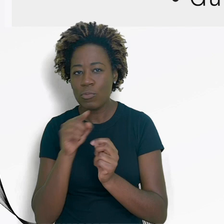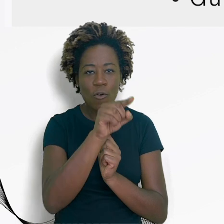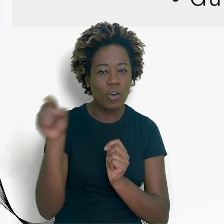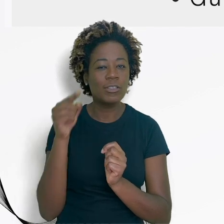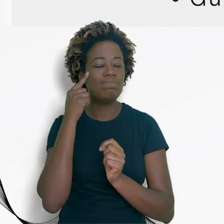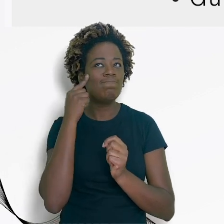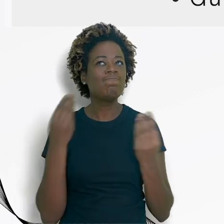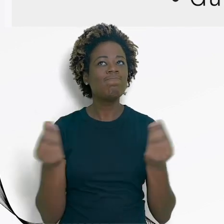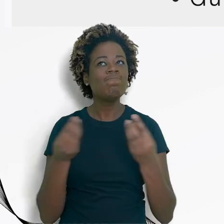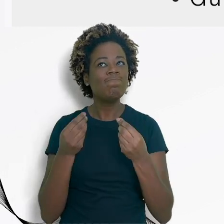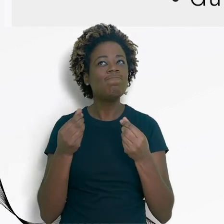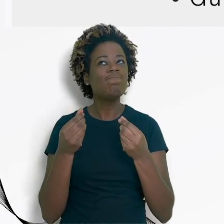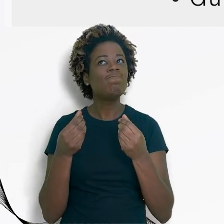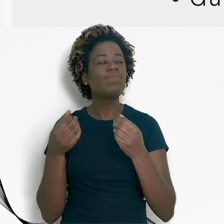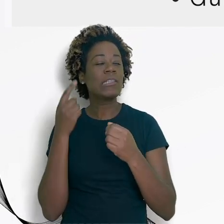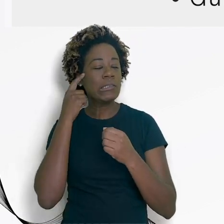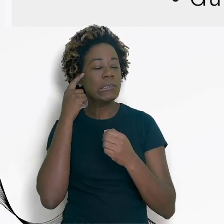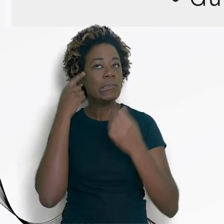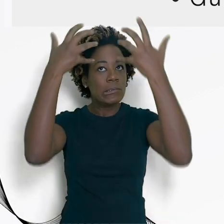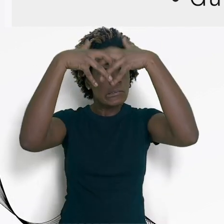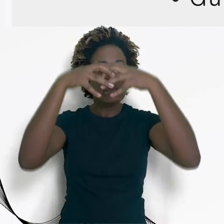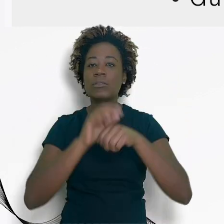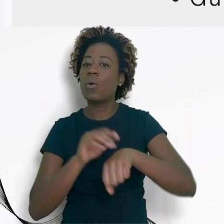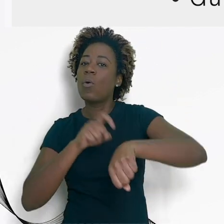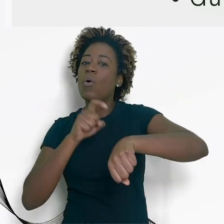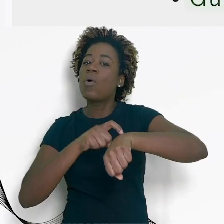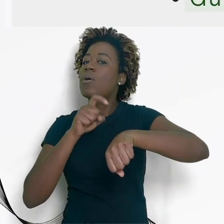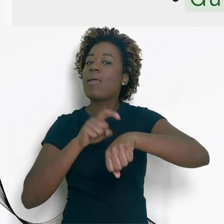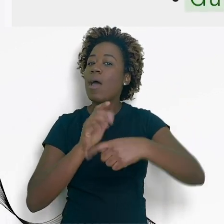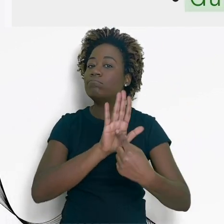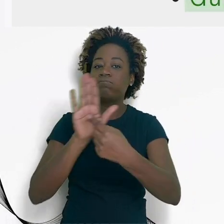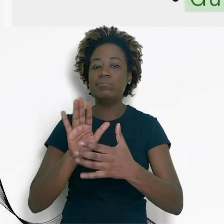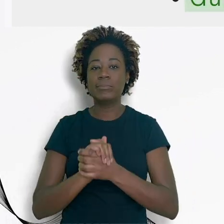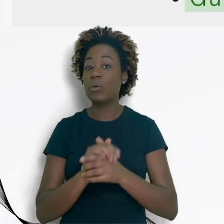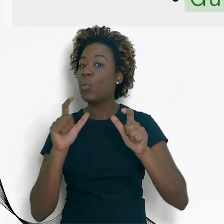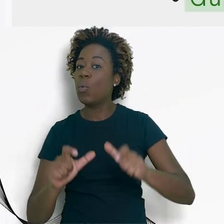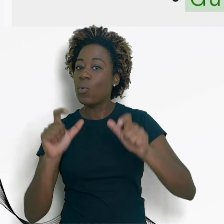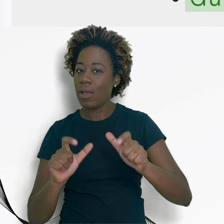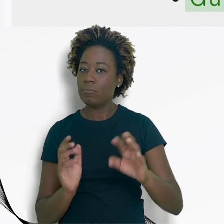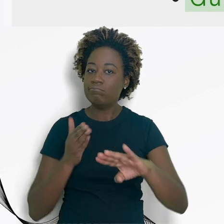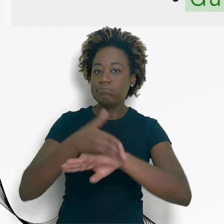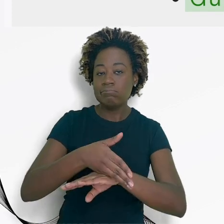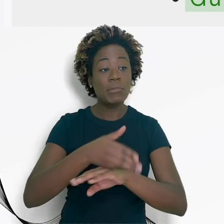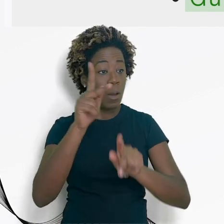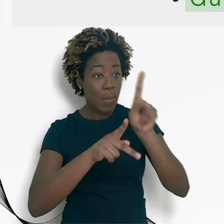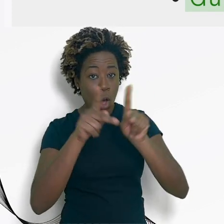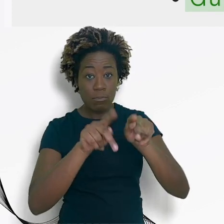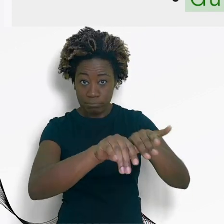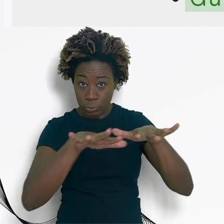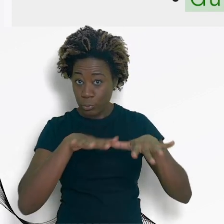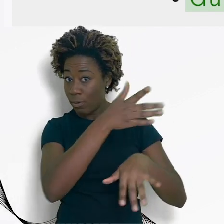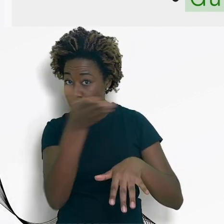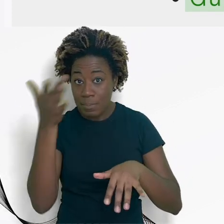bom senso crítico a respeito da sua própria obra. Pensar no horário de exibição, o local que você está indo e a população para a qual você